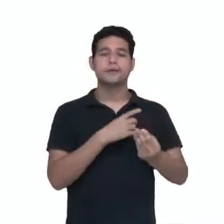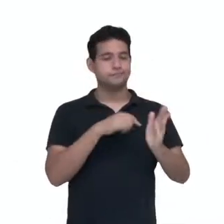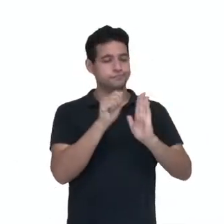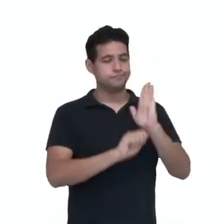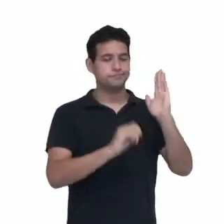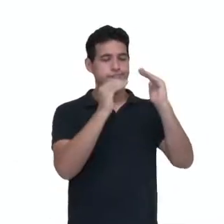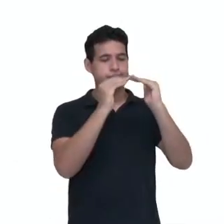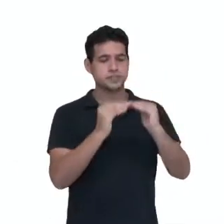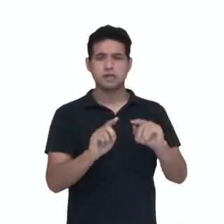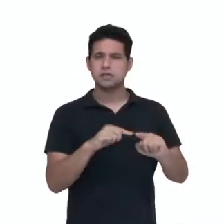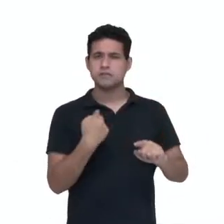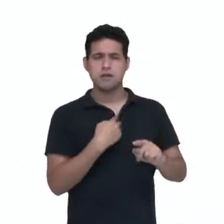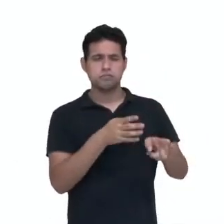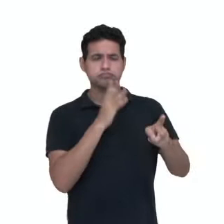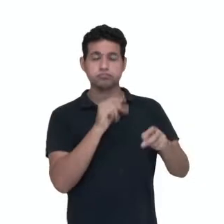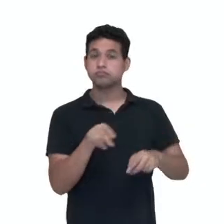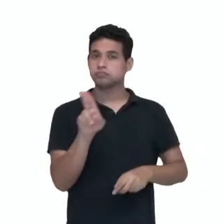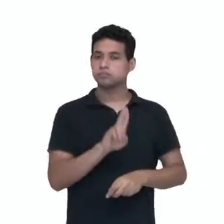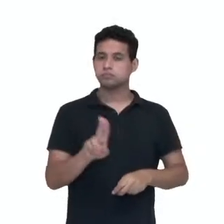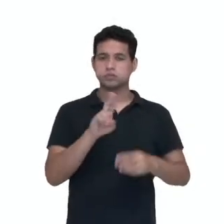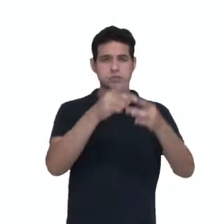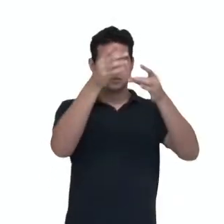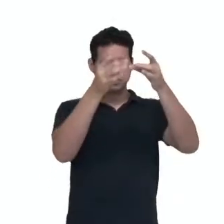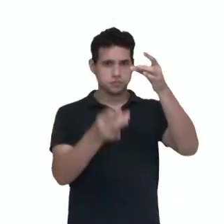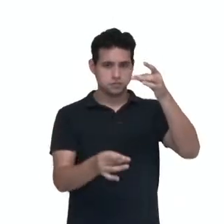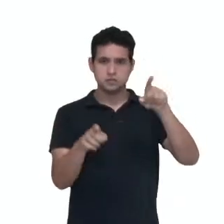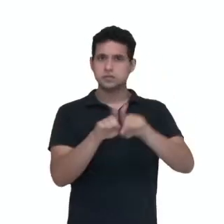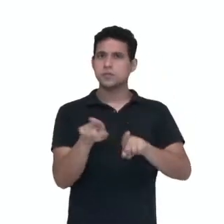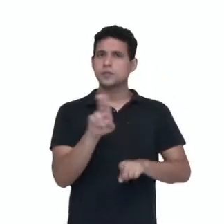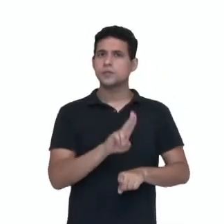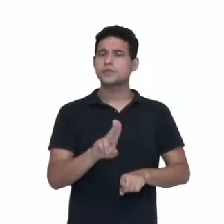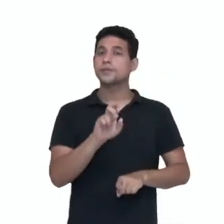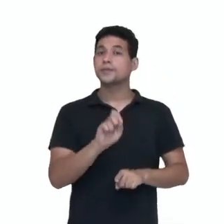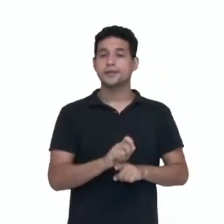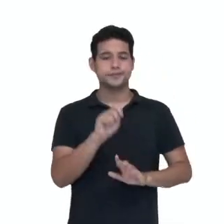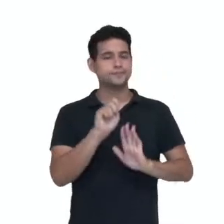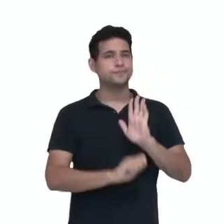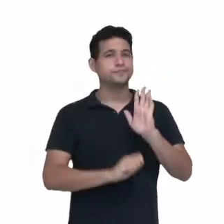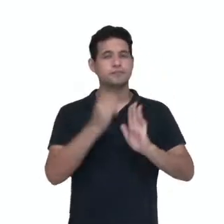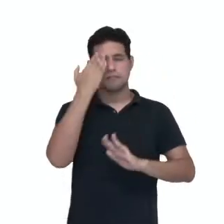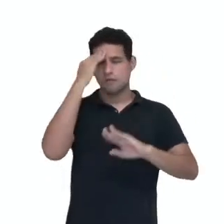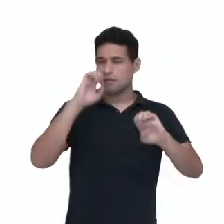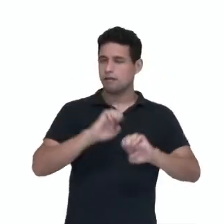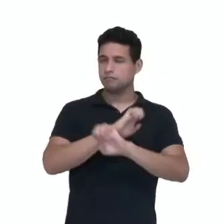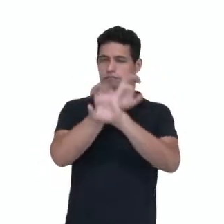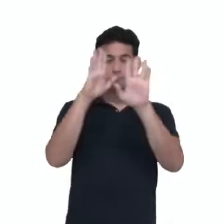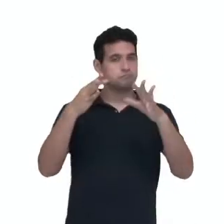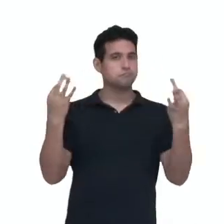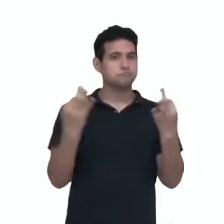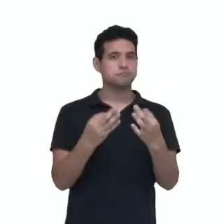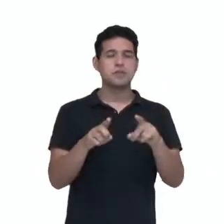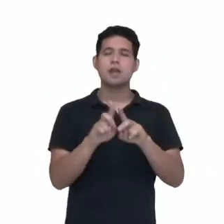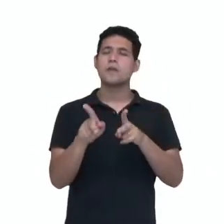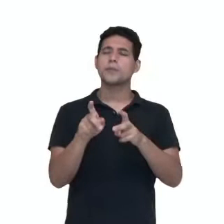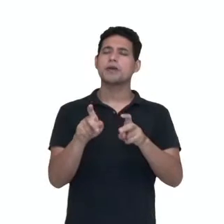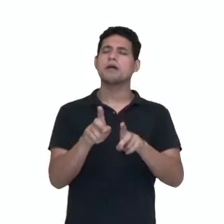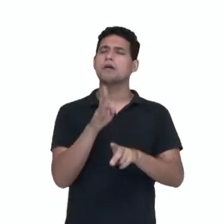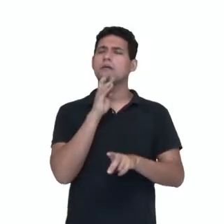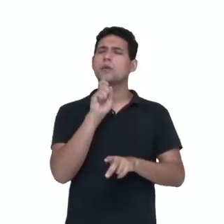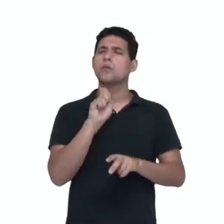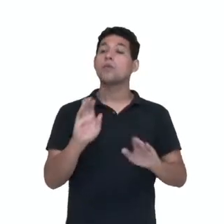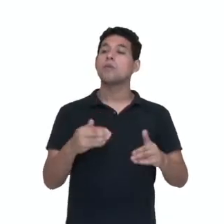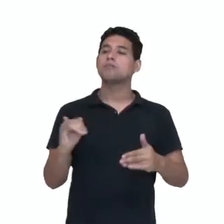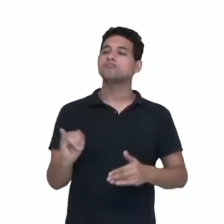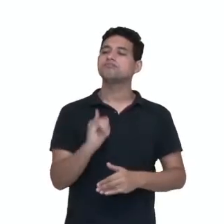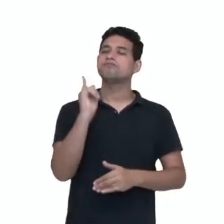texto. Reconhecer e usar os elementos conectivos que tornam o texto coeso e coerente. Perceber e reconhecer a